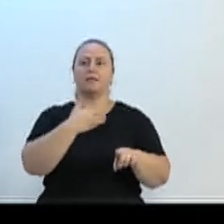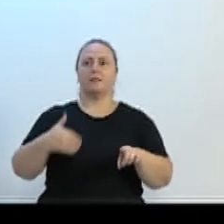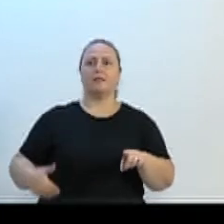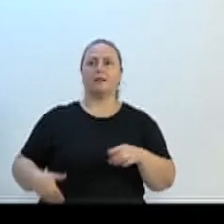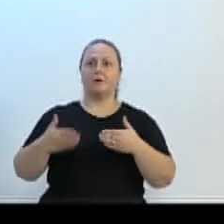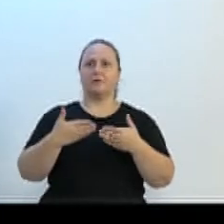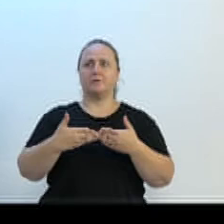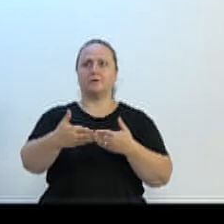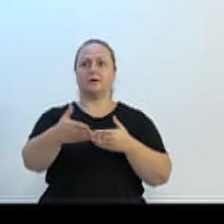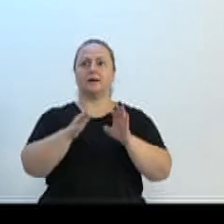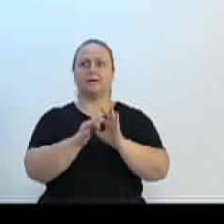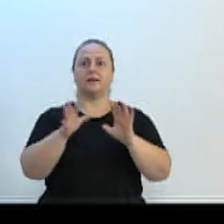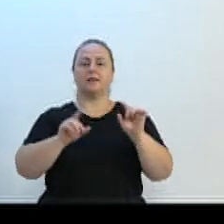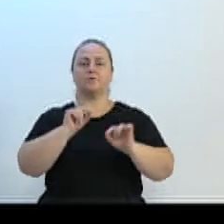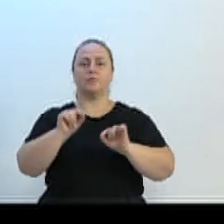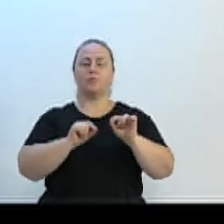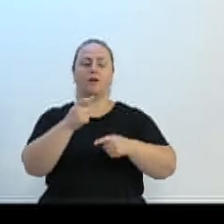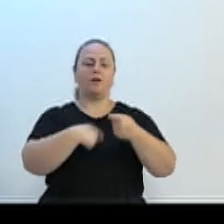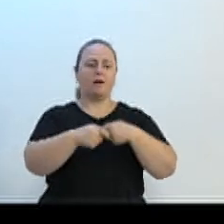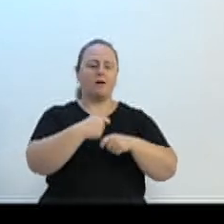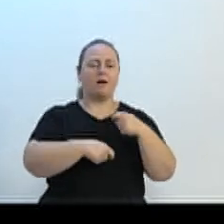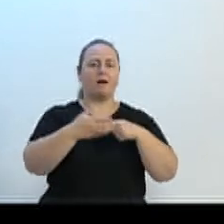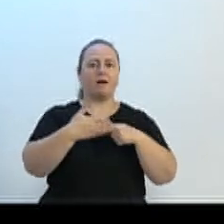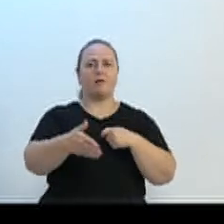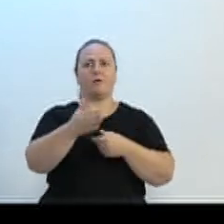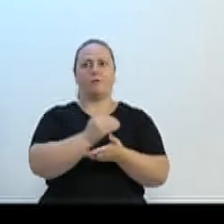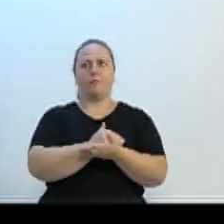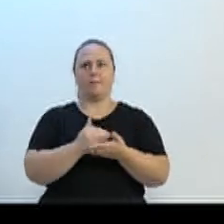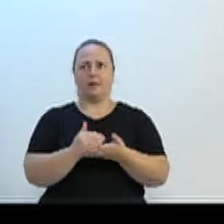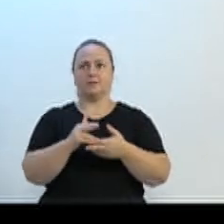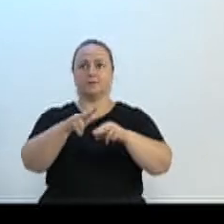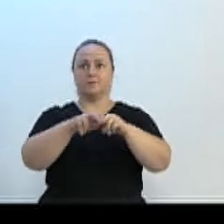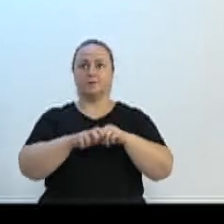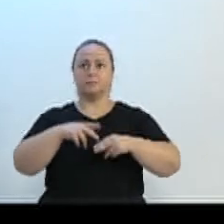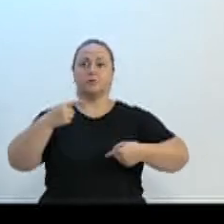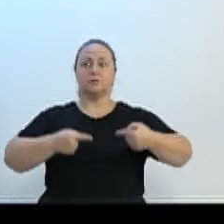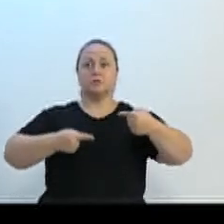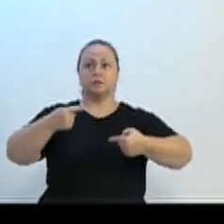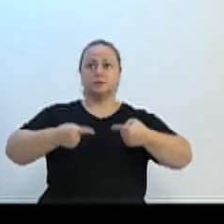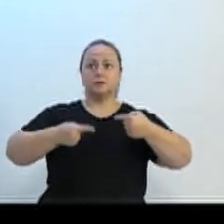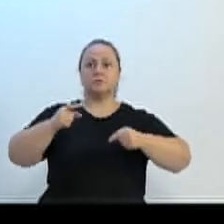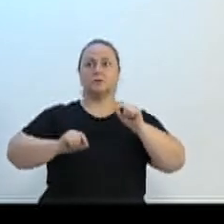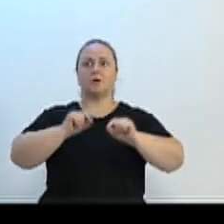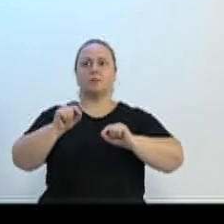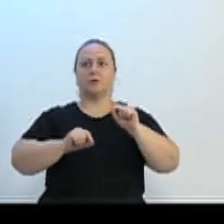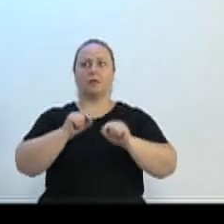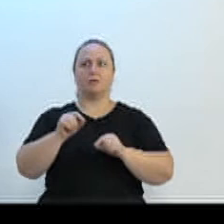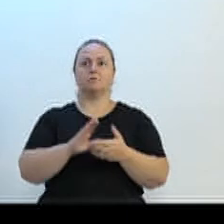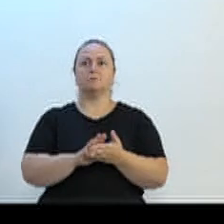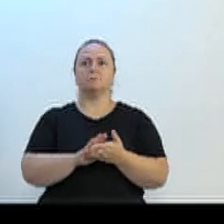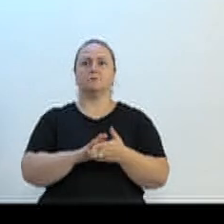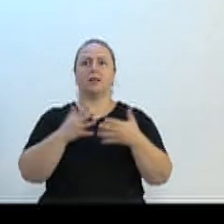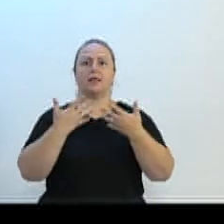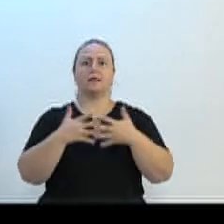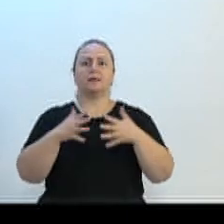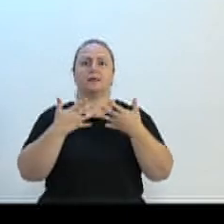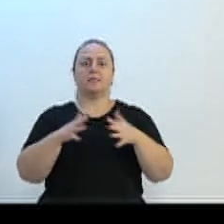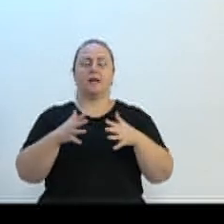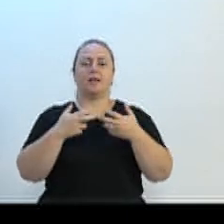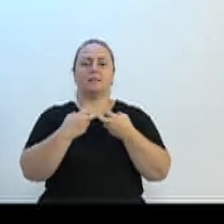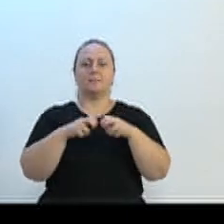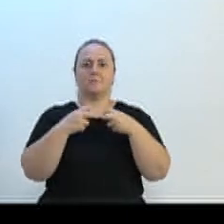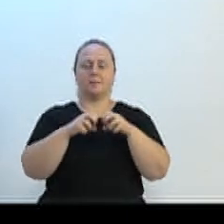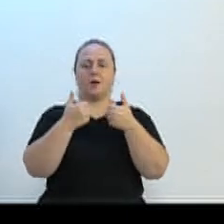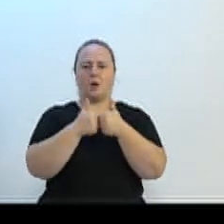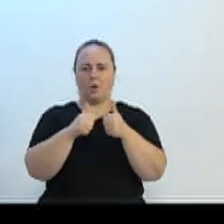liberalidade maior para a administração pública. Uma das grandes discussões que vão vir é a questão dos terminais urbanos, que, independentemente dos